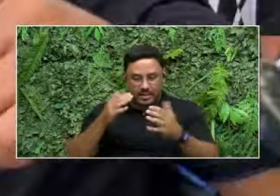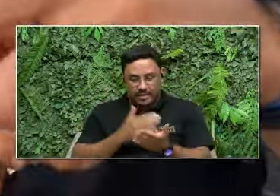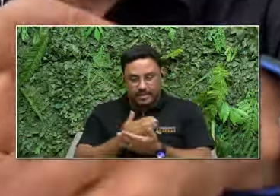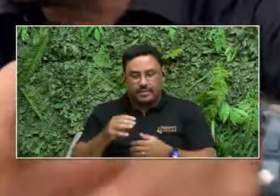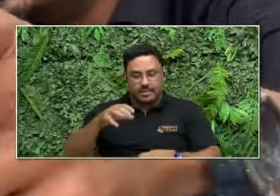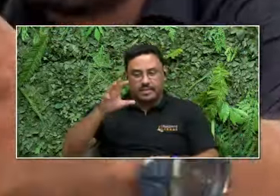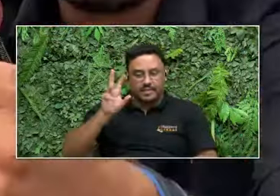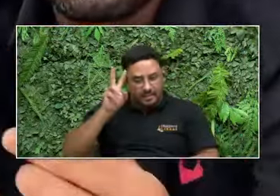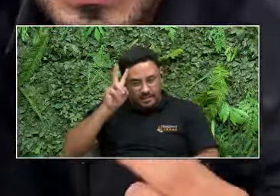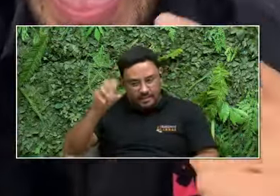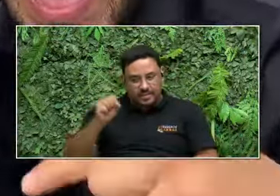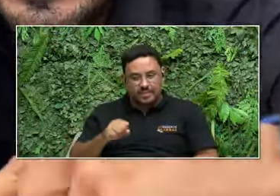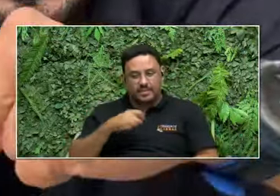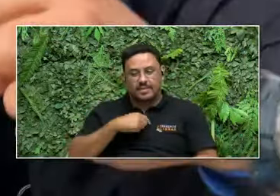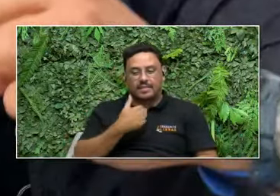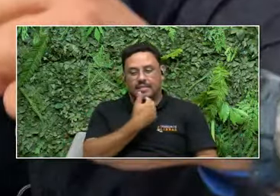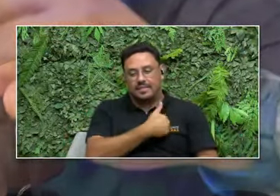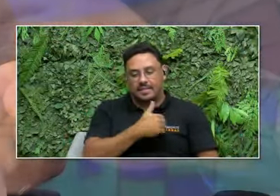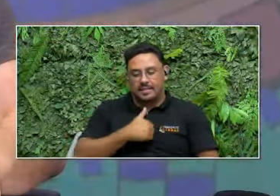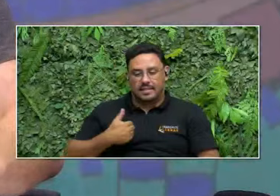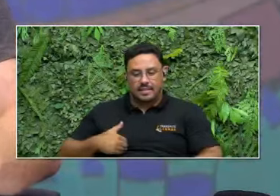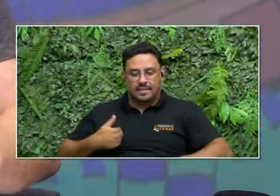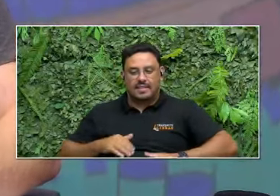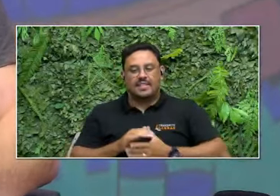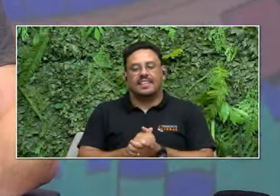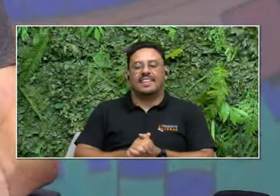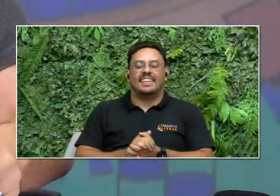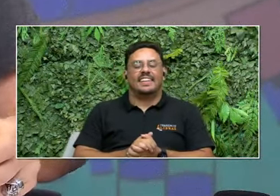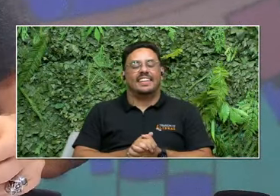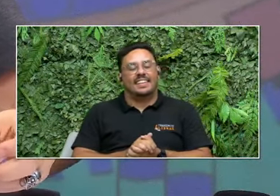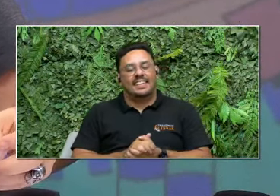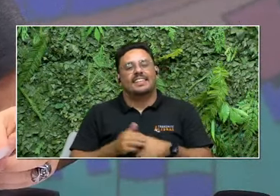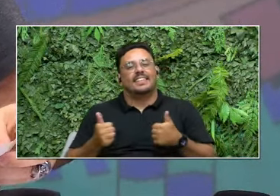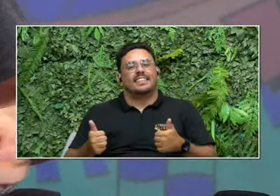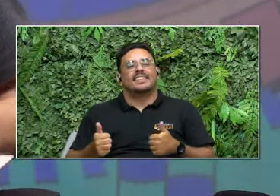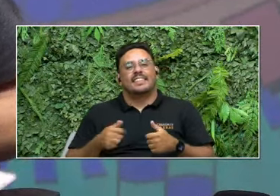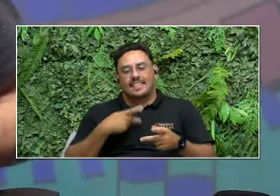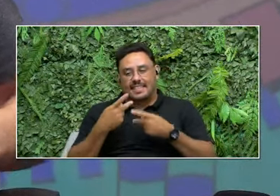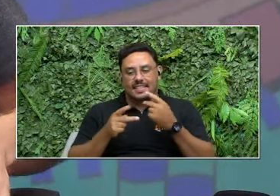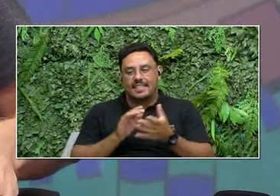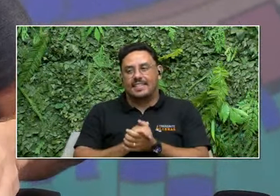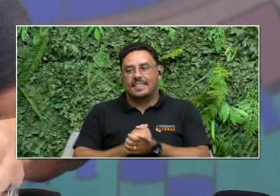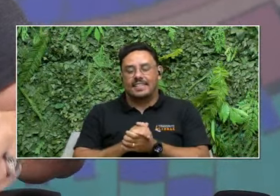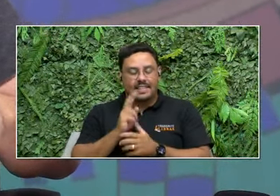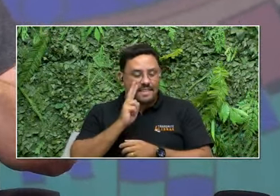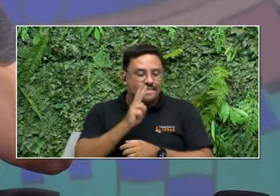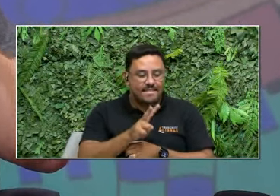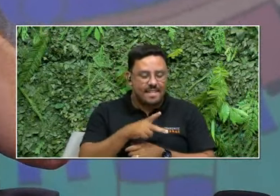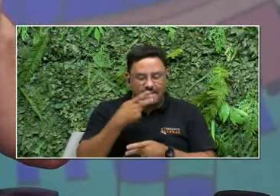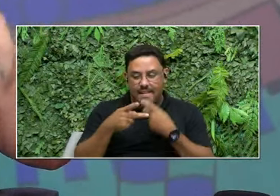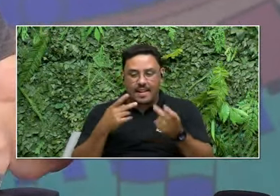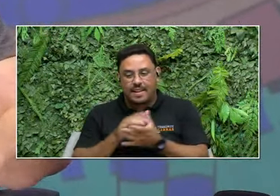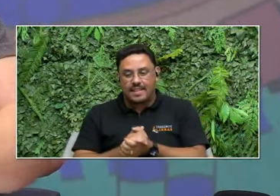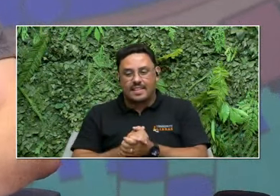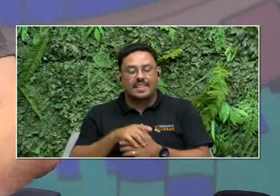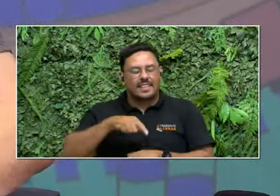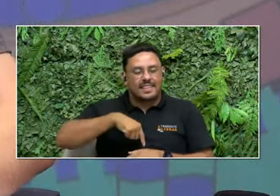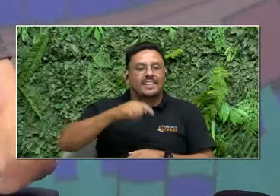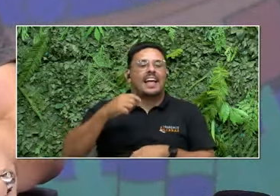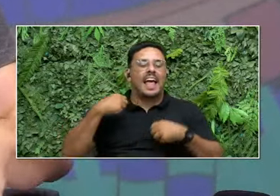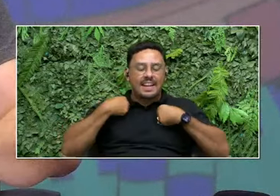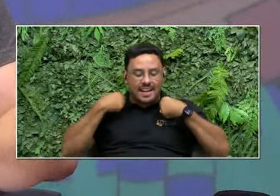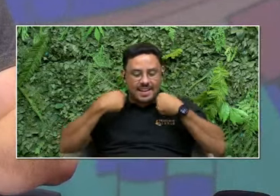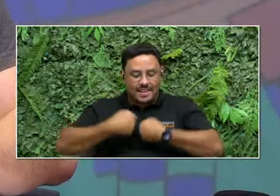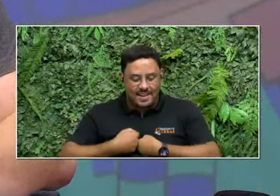ficou forte Aqui é galo velho ah sua mãe deve est falando tá vendo menino falei para você levar capa